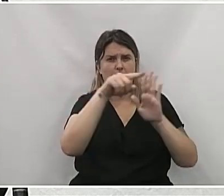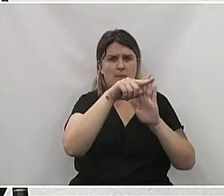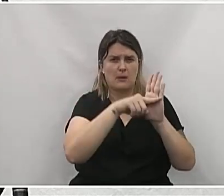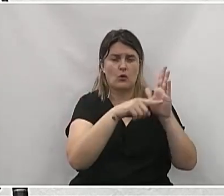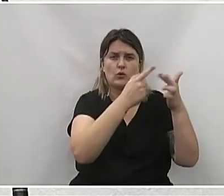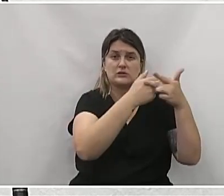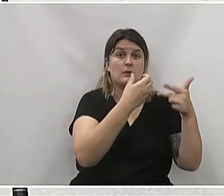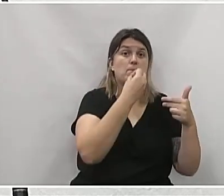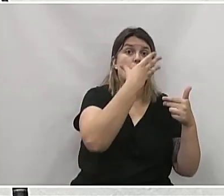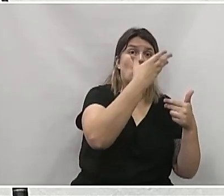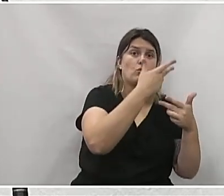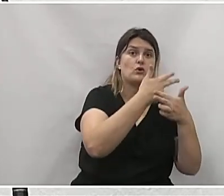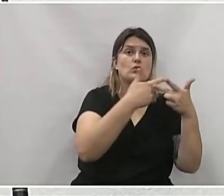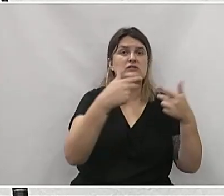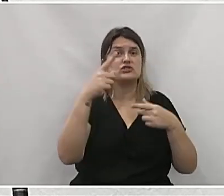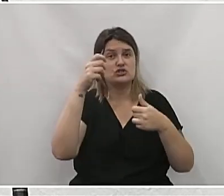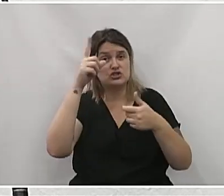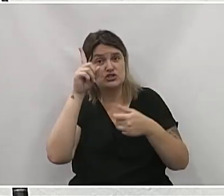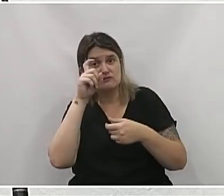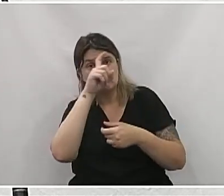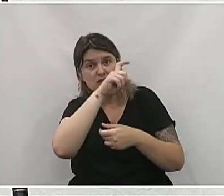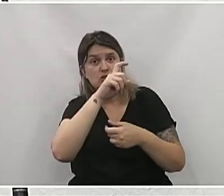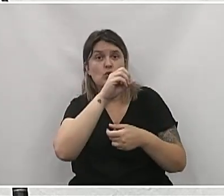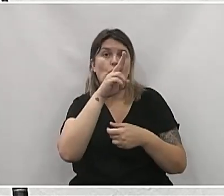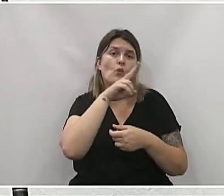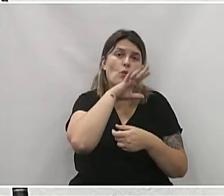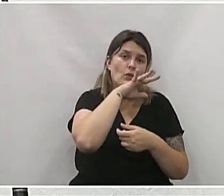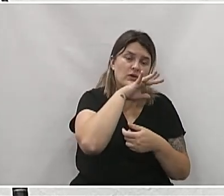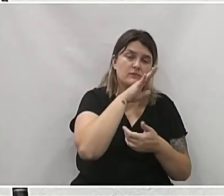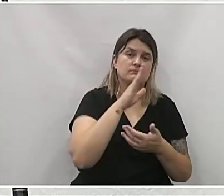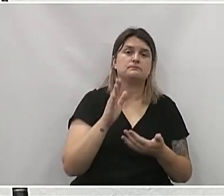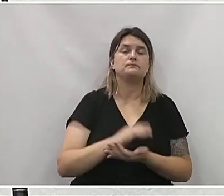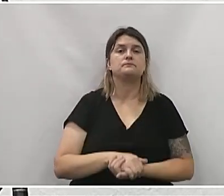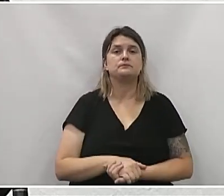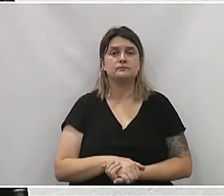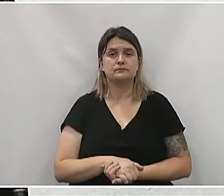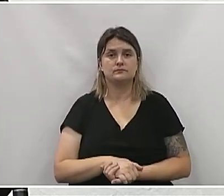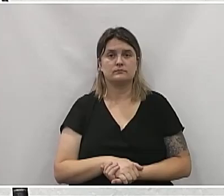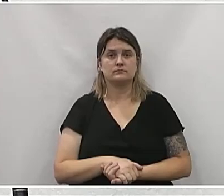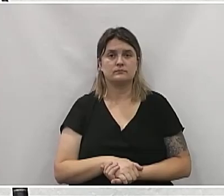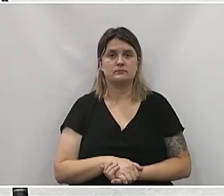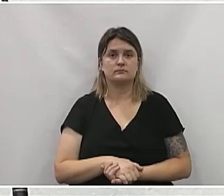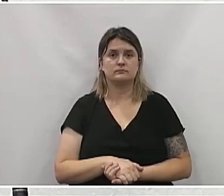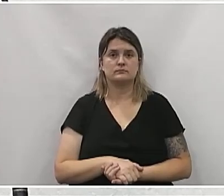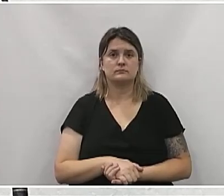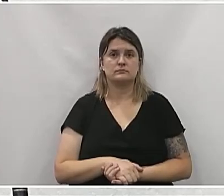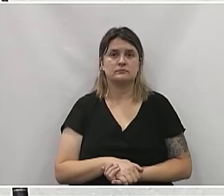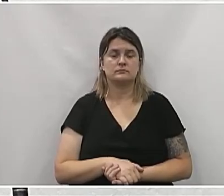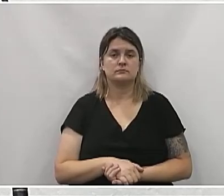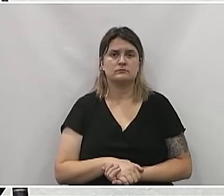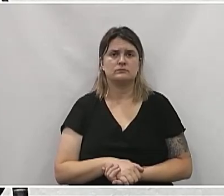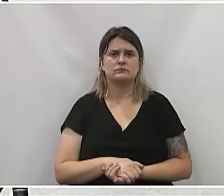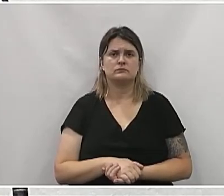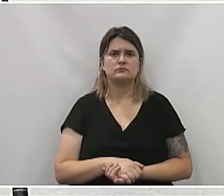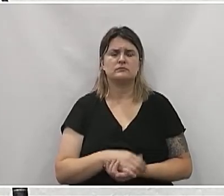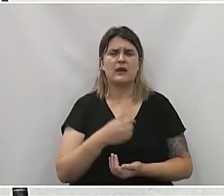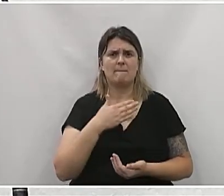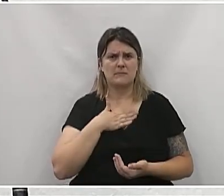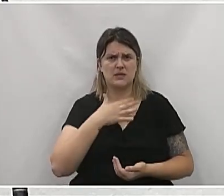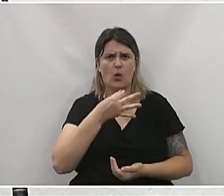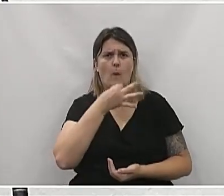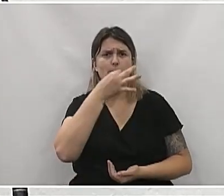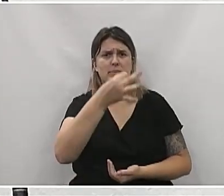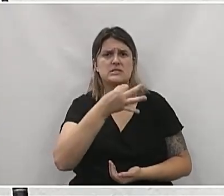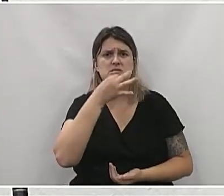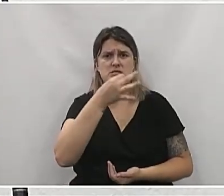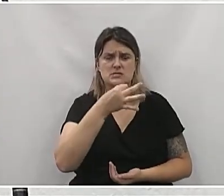boas e nem pautas muitas vezes consideradas ruins por alguns vereadores ou por parte da população. Todos os posicionamentos que eu